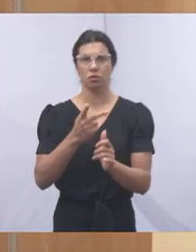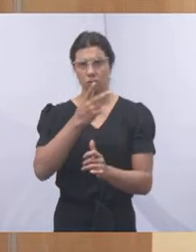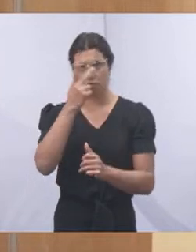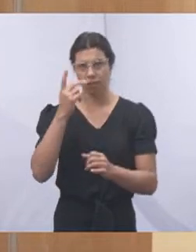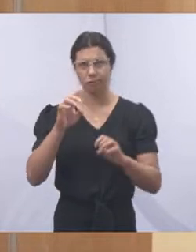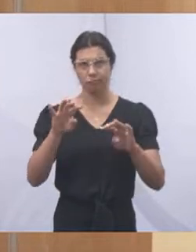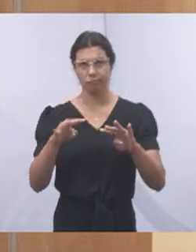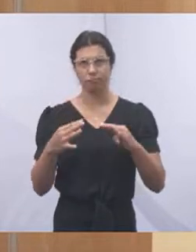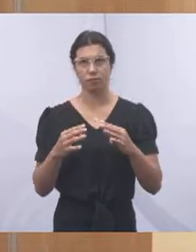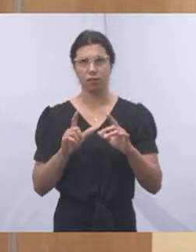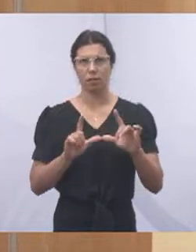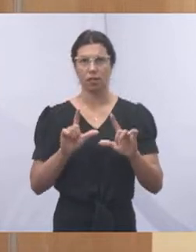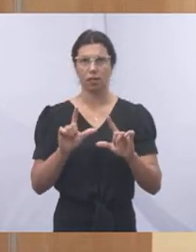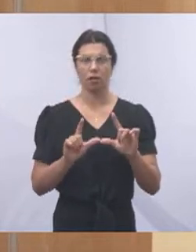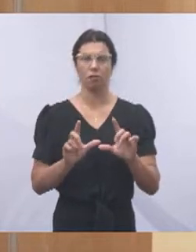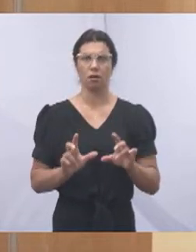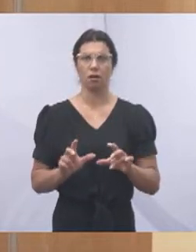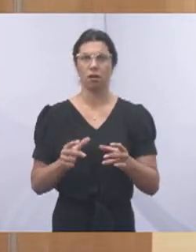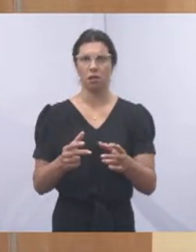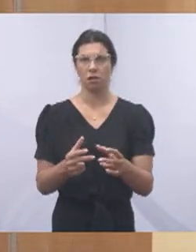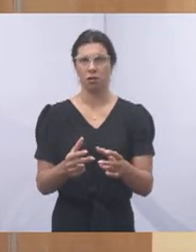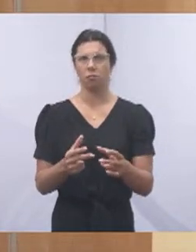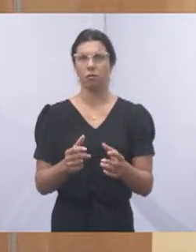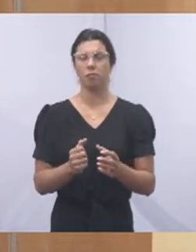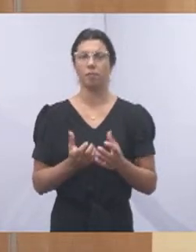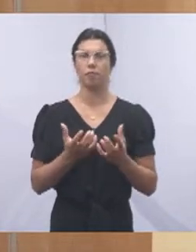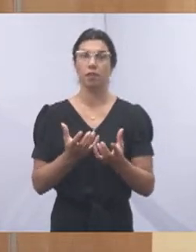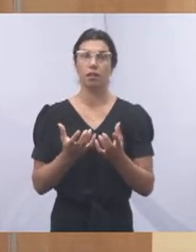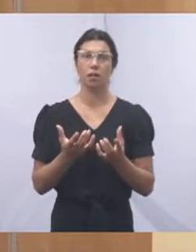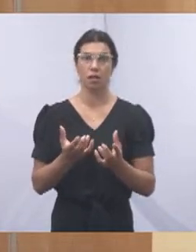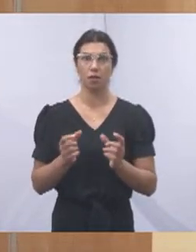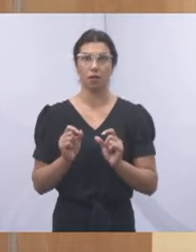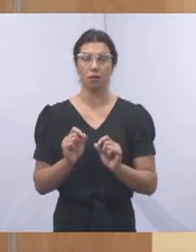presente. Eu quero aqui